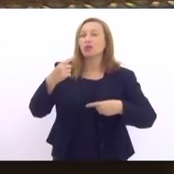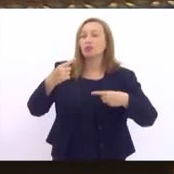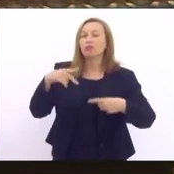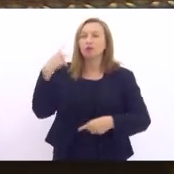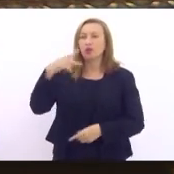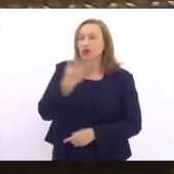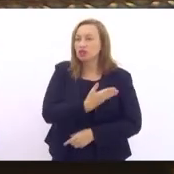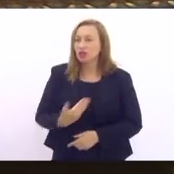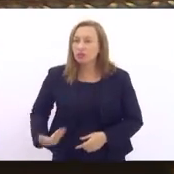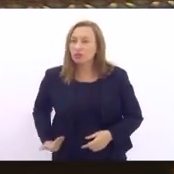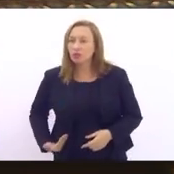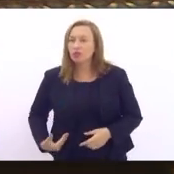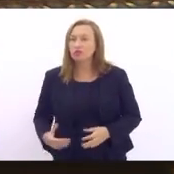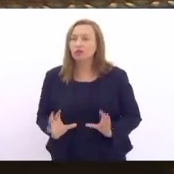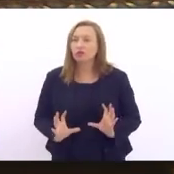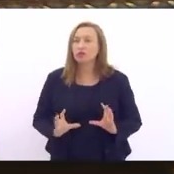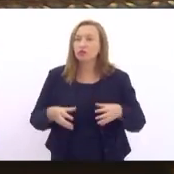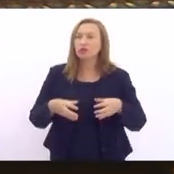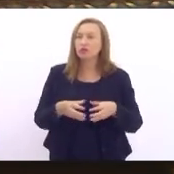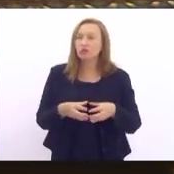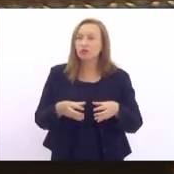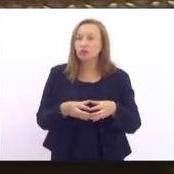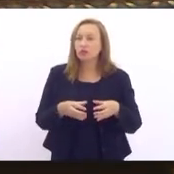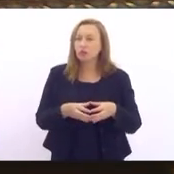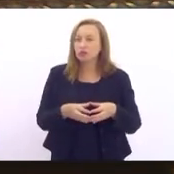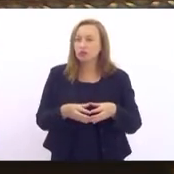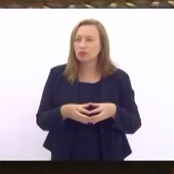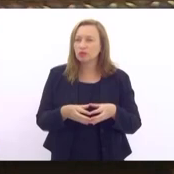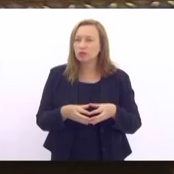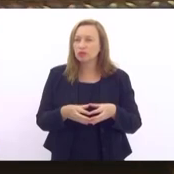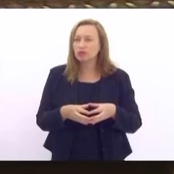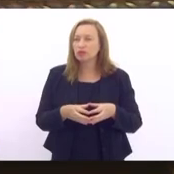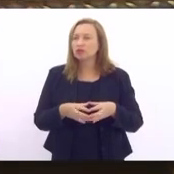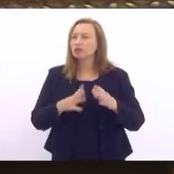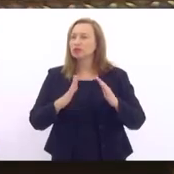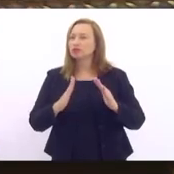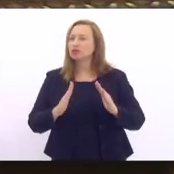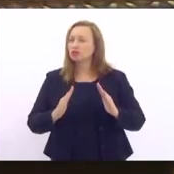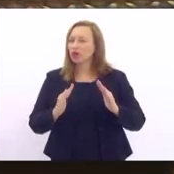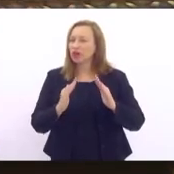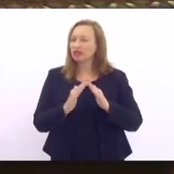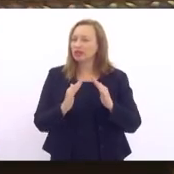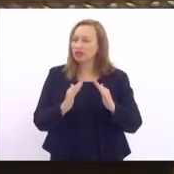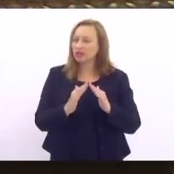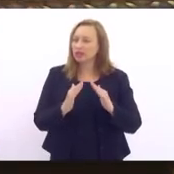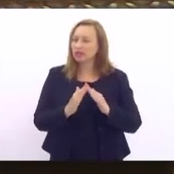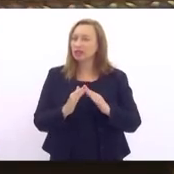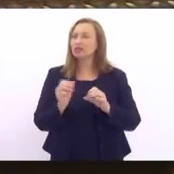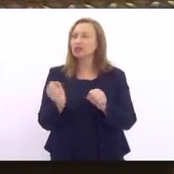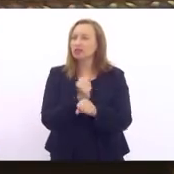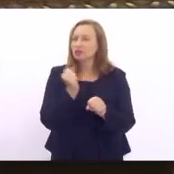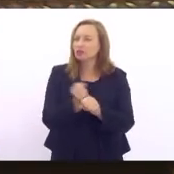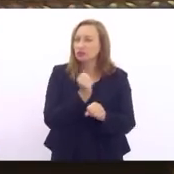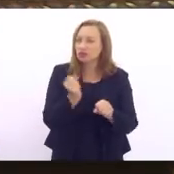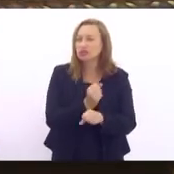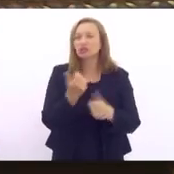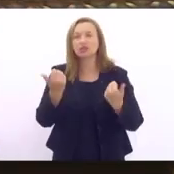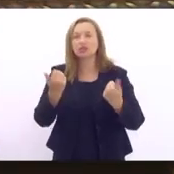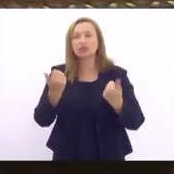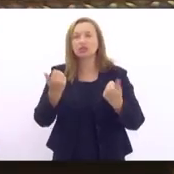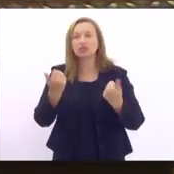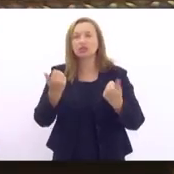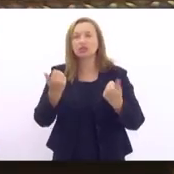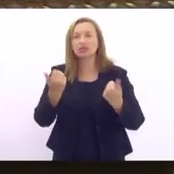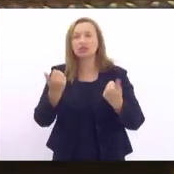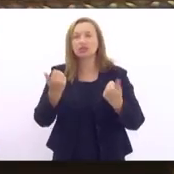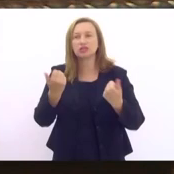de Habitação, que carece de reformas, que carece de uma série de serviços, tanto de fiscalização para adequação, mas